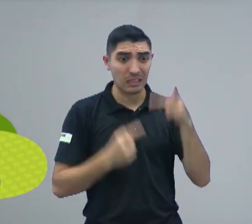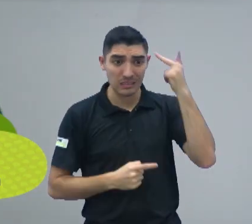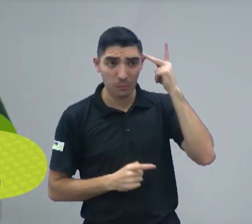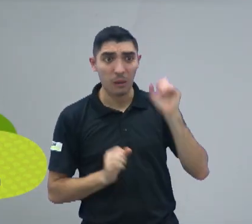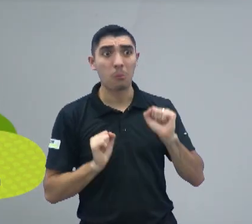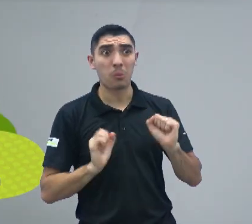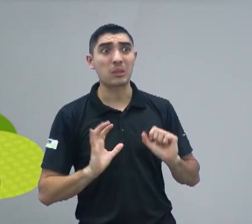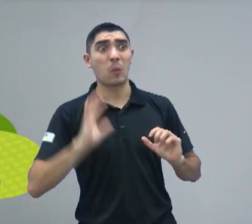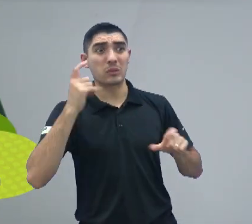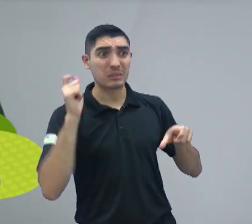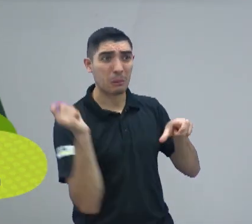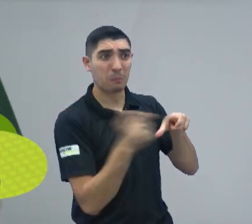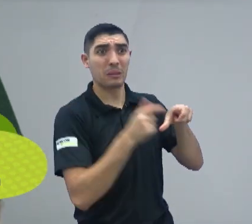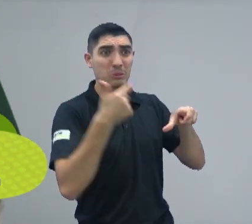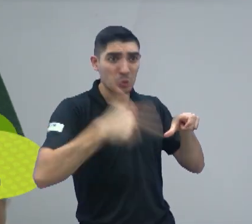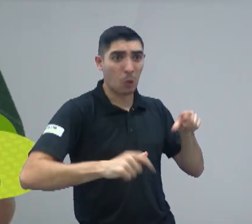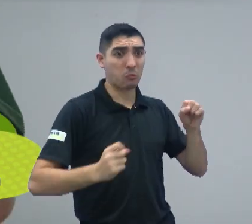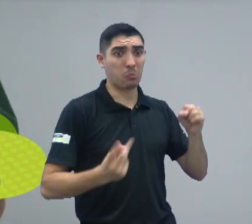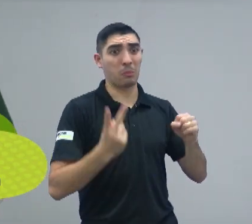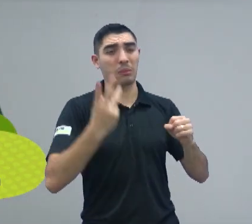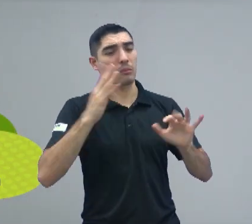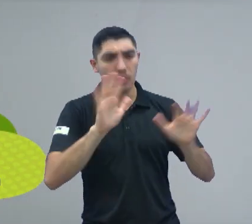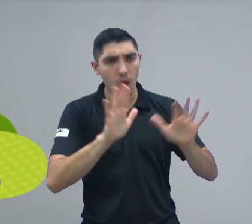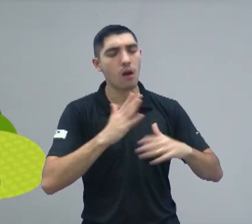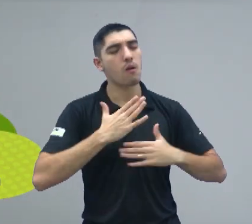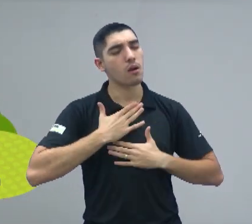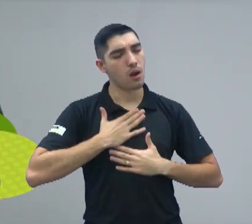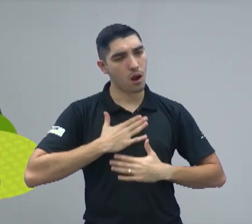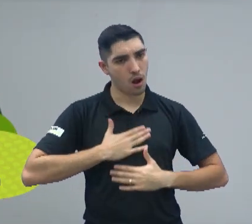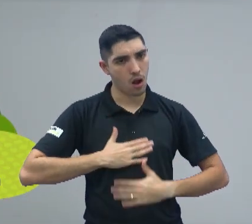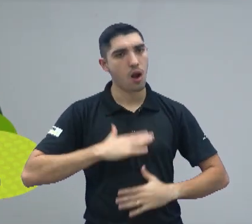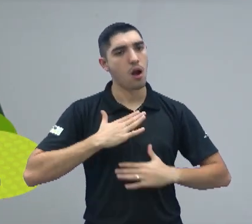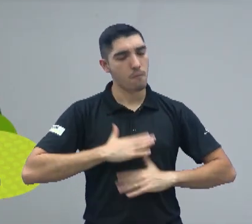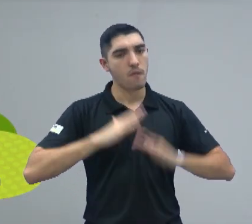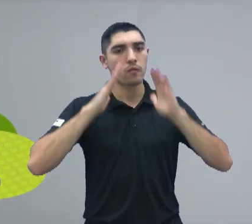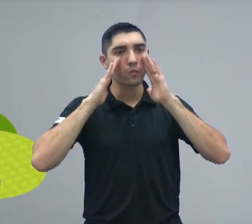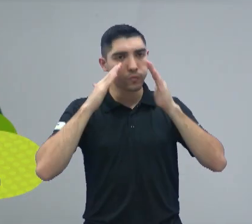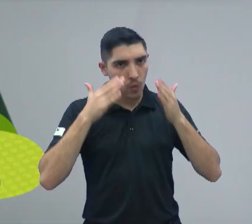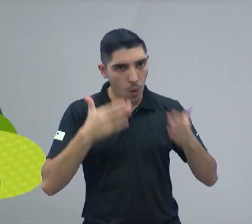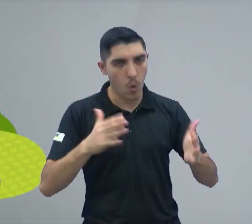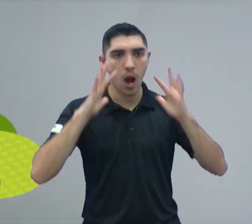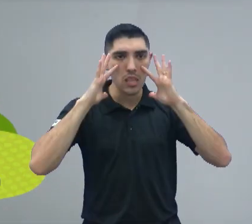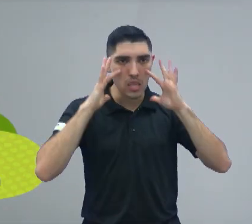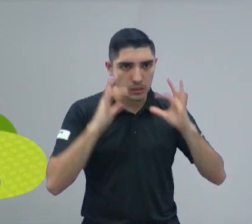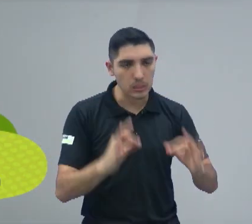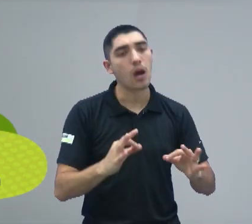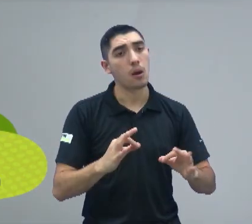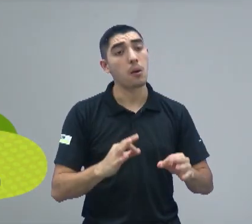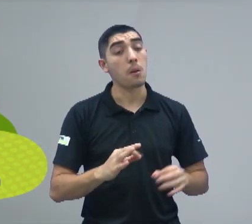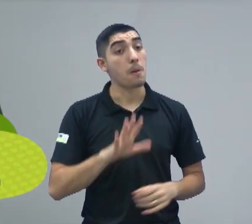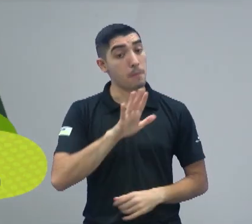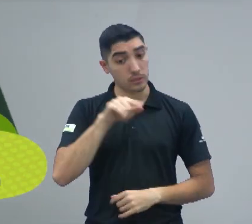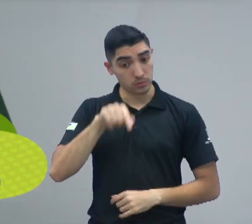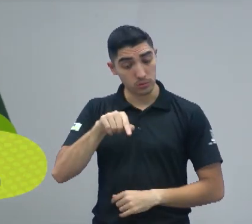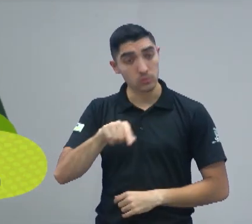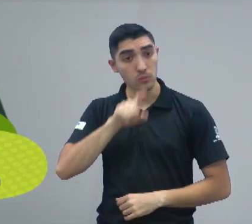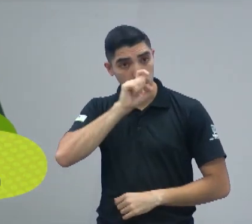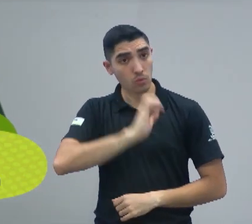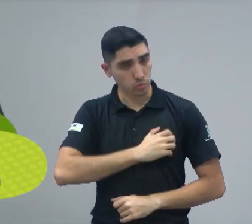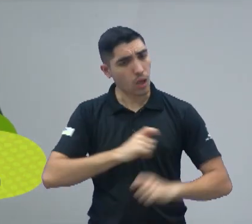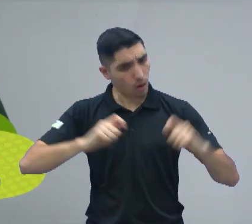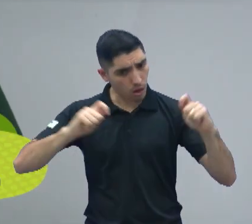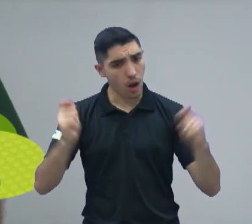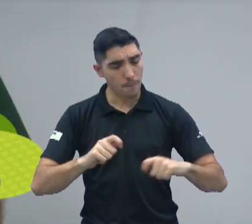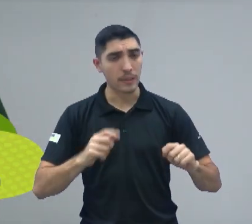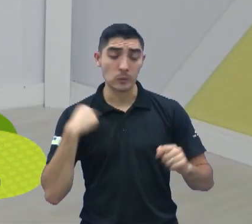buscar esse empate, buscar a virada. Não, é ter um pouquinho de cabeça no lugar também, mas os meninos já demonstraram que são super capazes, a gente fica